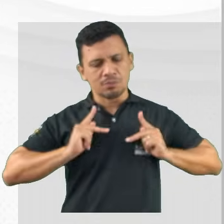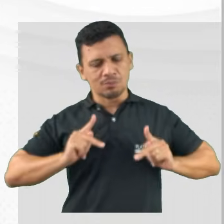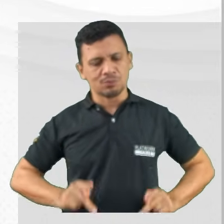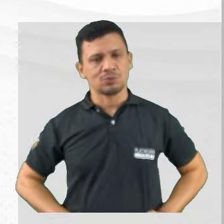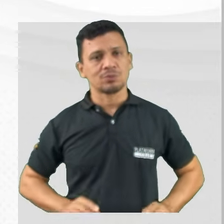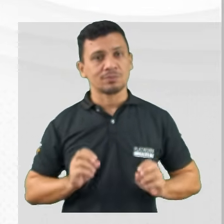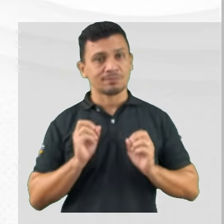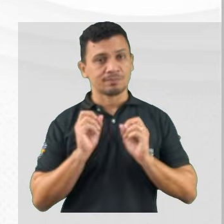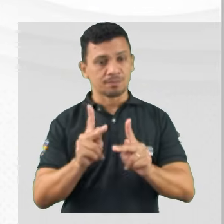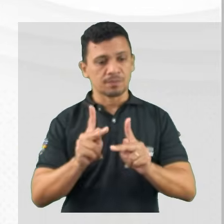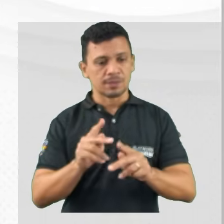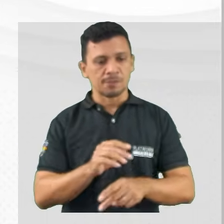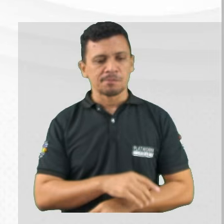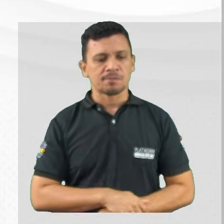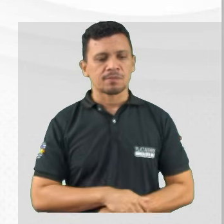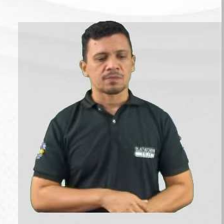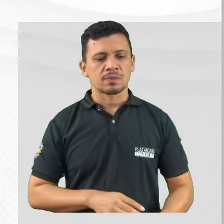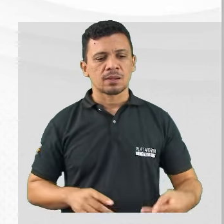beleza?